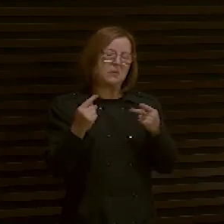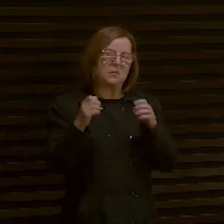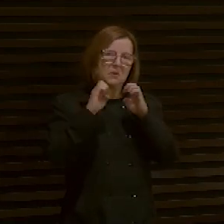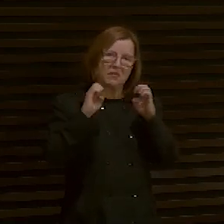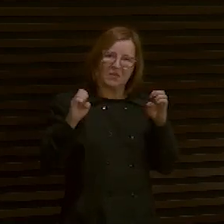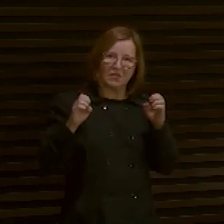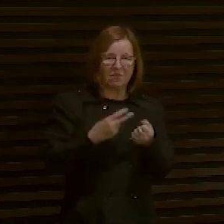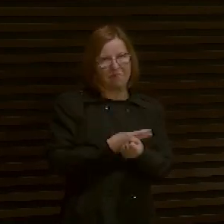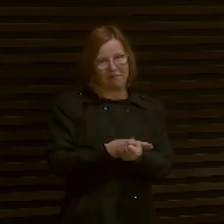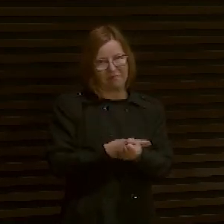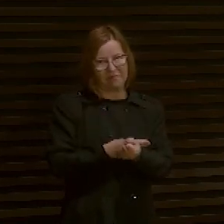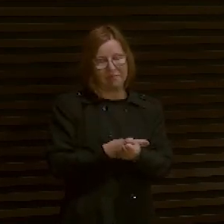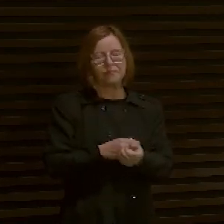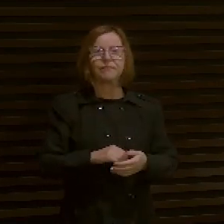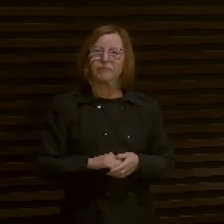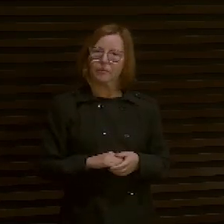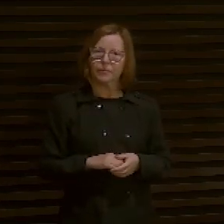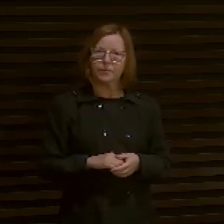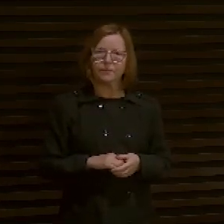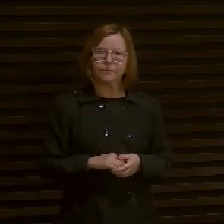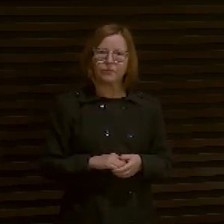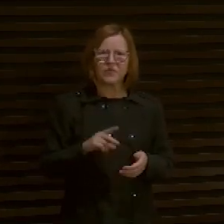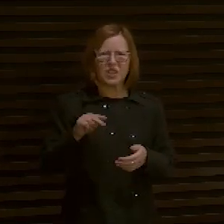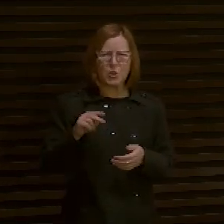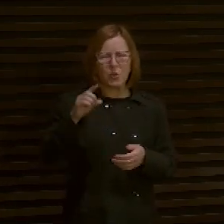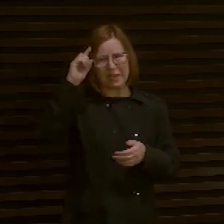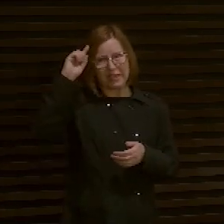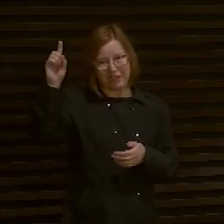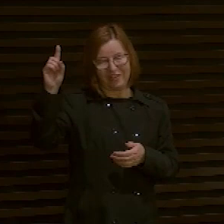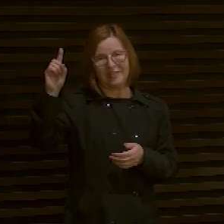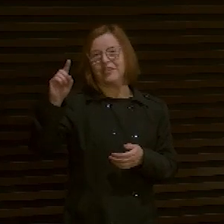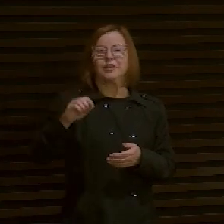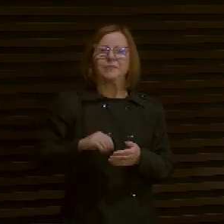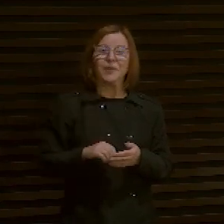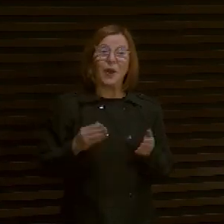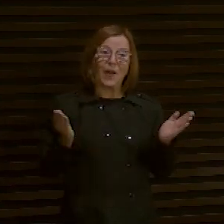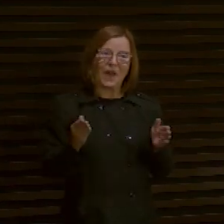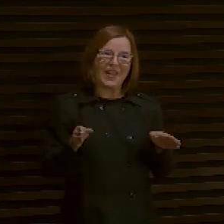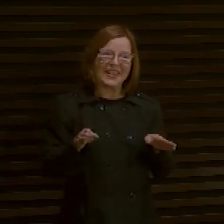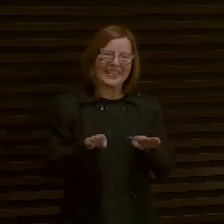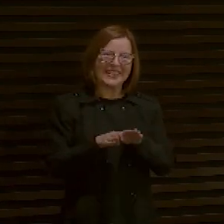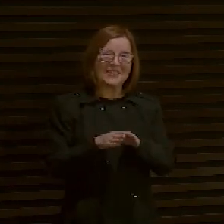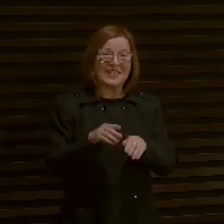E assim como aquele dia, naquela narrativa com os leprosos, hoje é dia de boas novas.